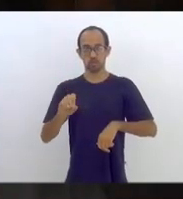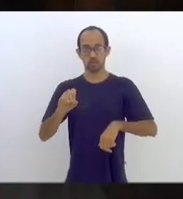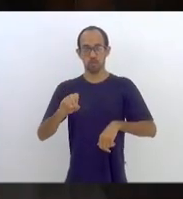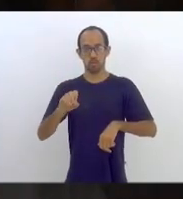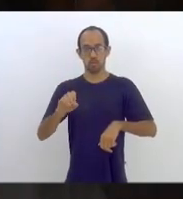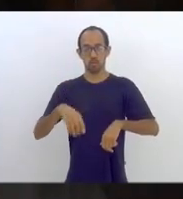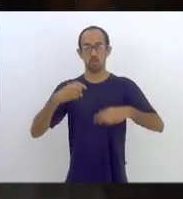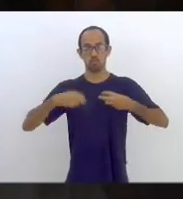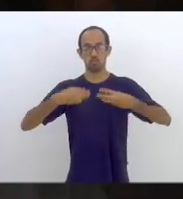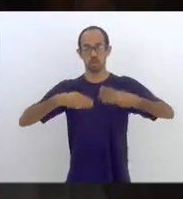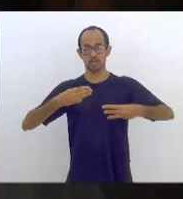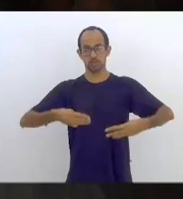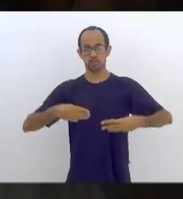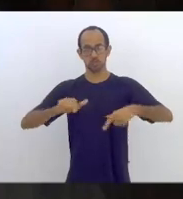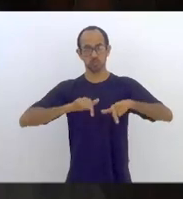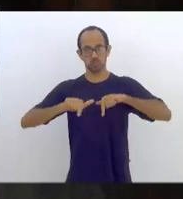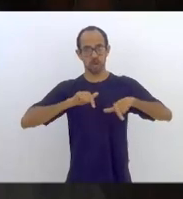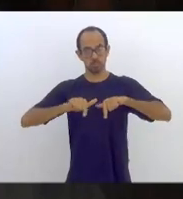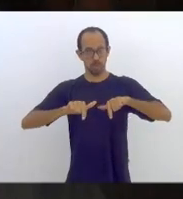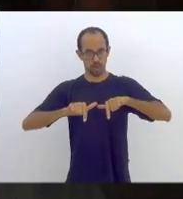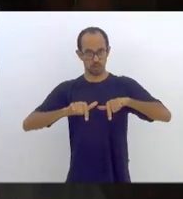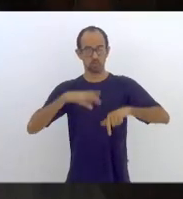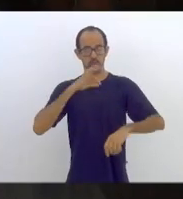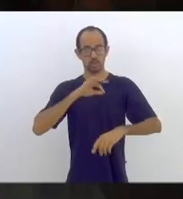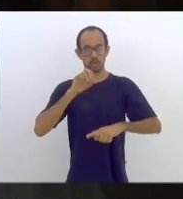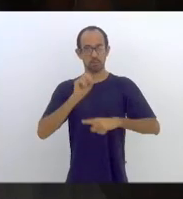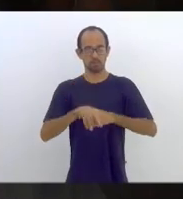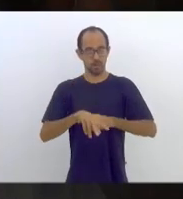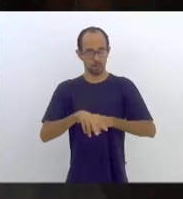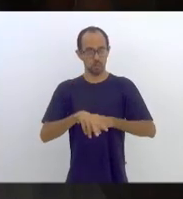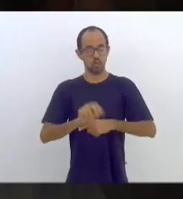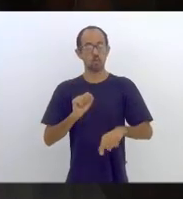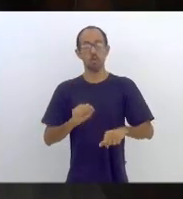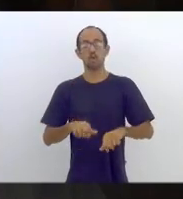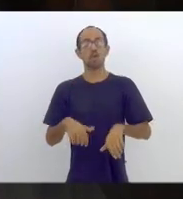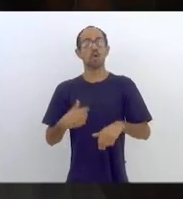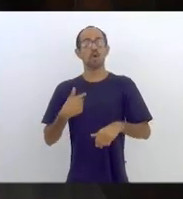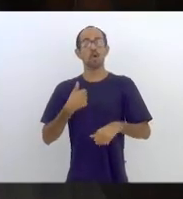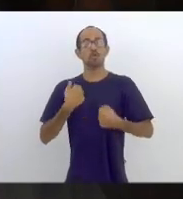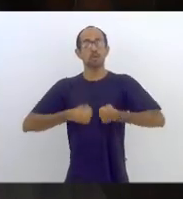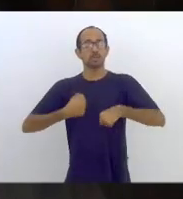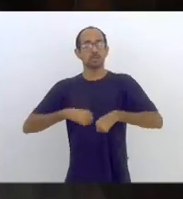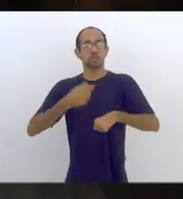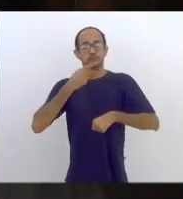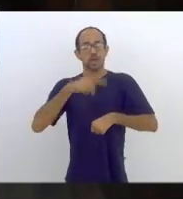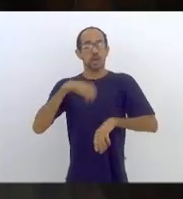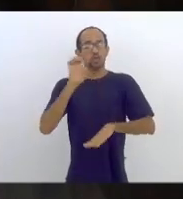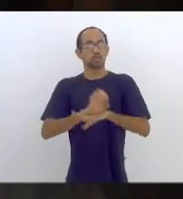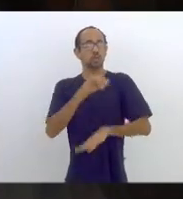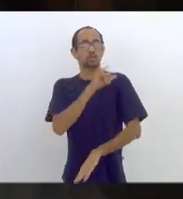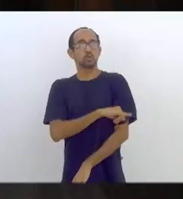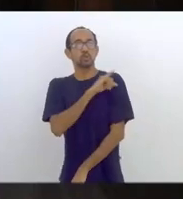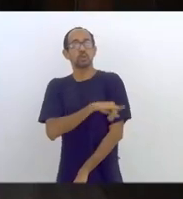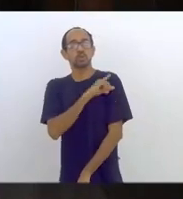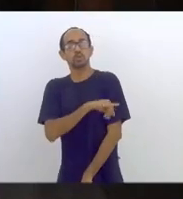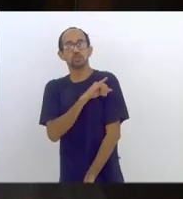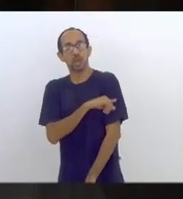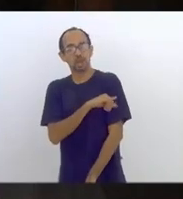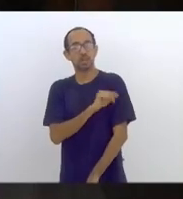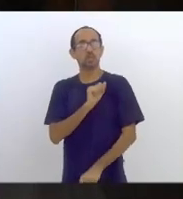como Ministro do trabalho emprego devo dizer que esse Estado do Rio de Janeiro